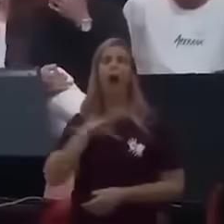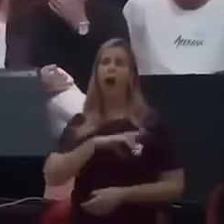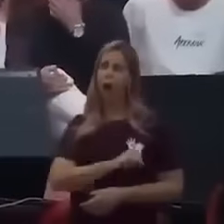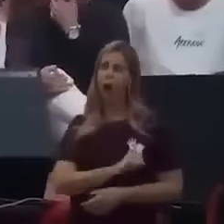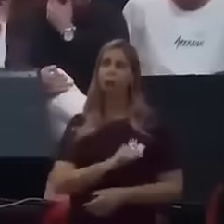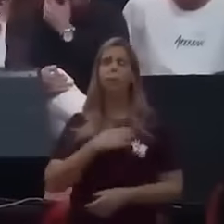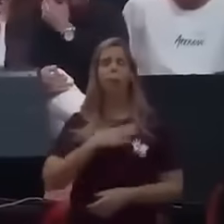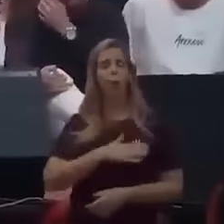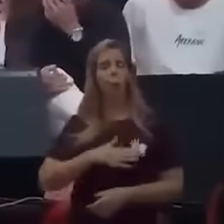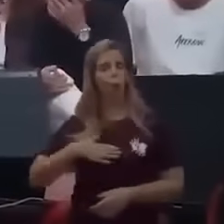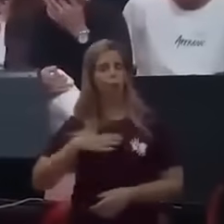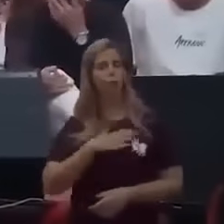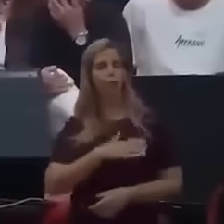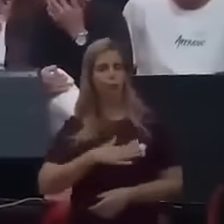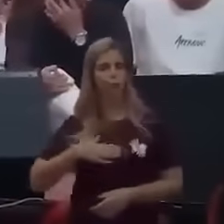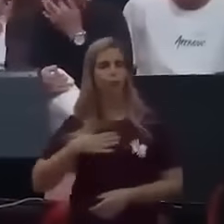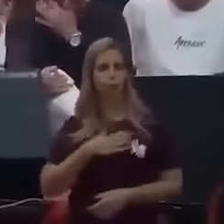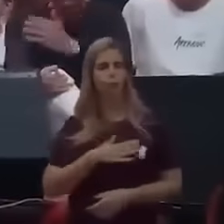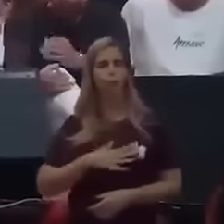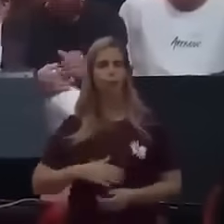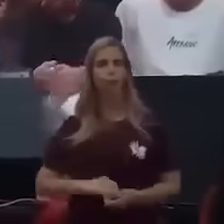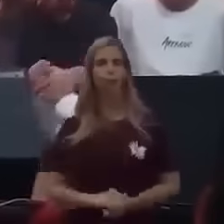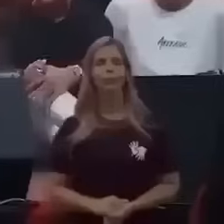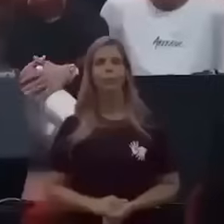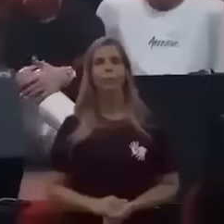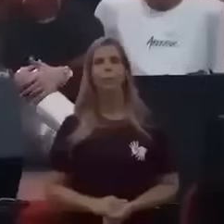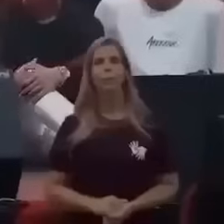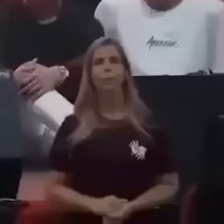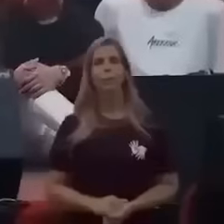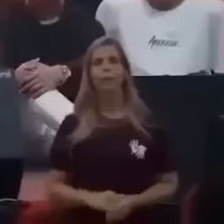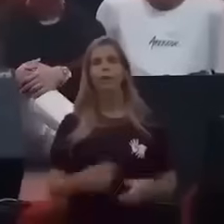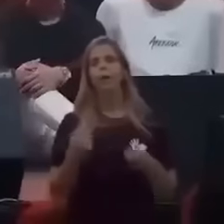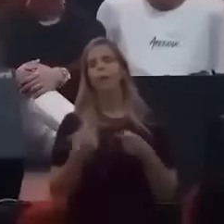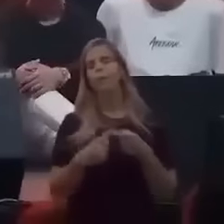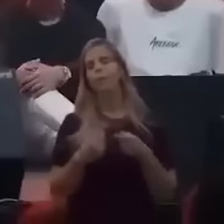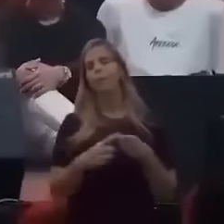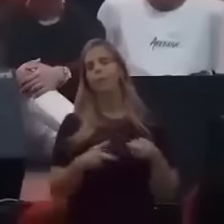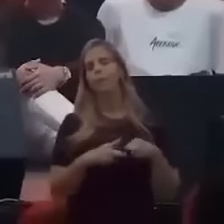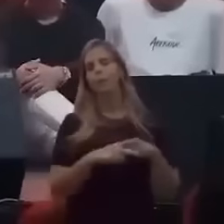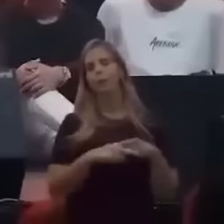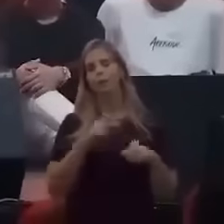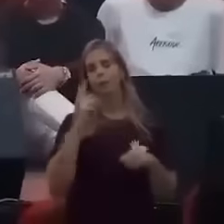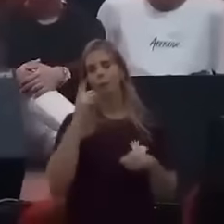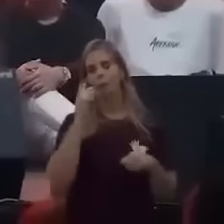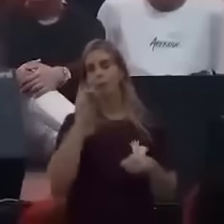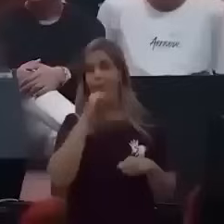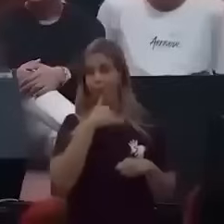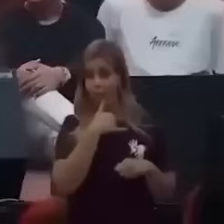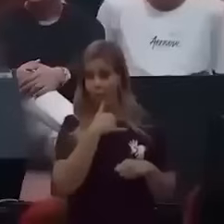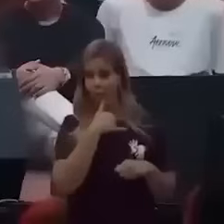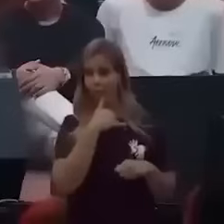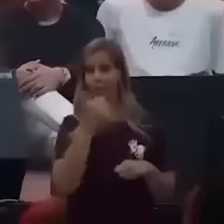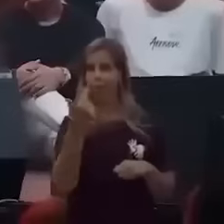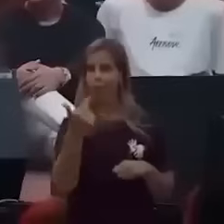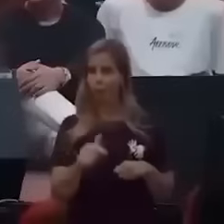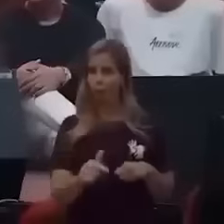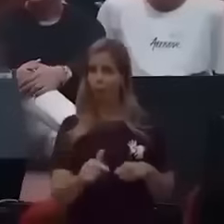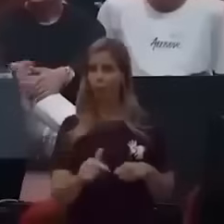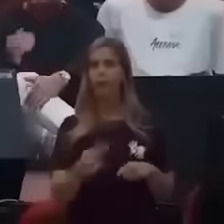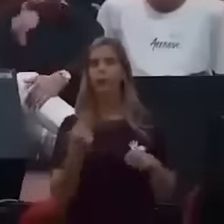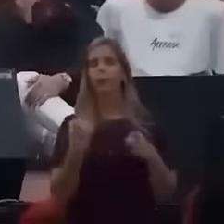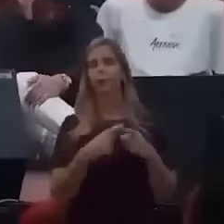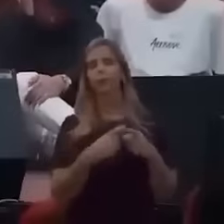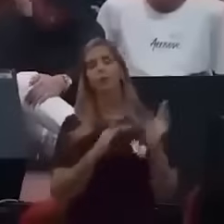amo, um amor filéu, eu gosto do Senhor. Por que que o Pedro ficou triste a terceira vez? Porque Jesus mudou